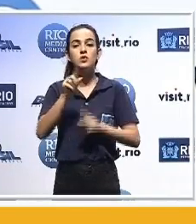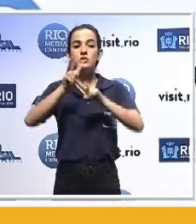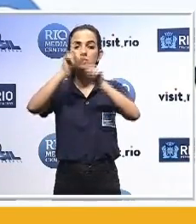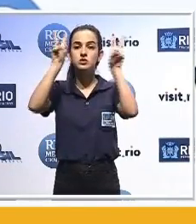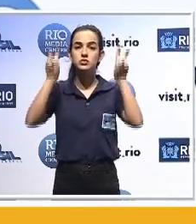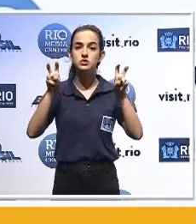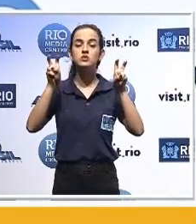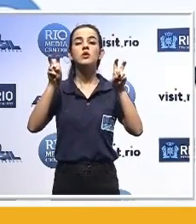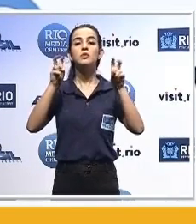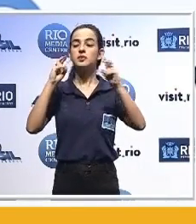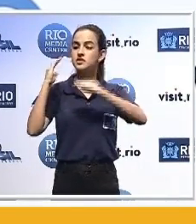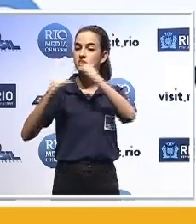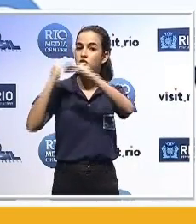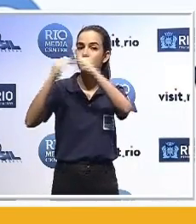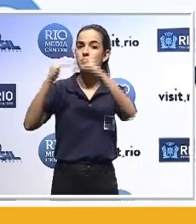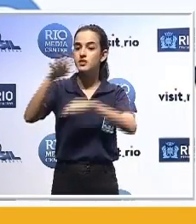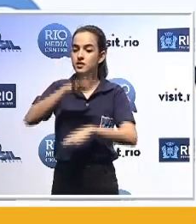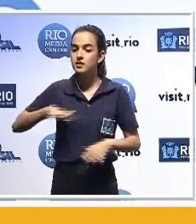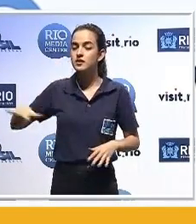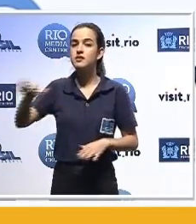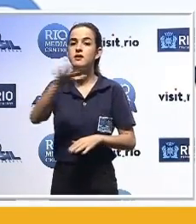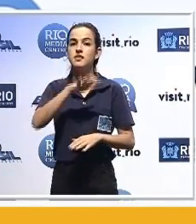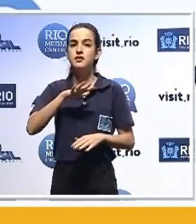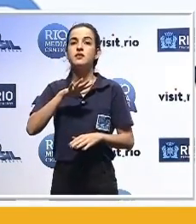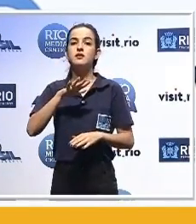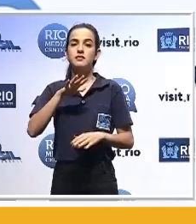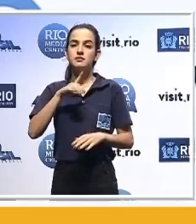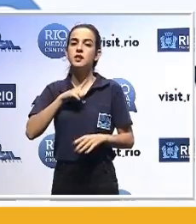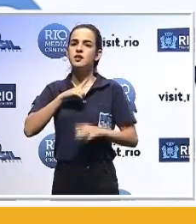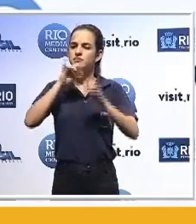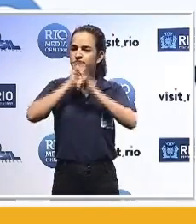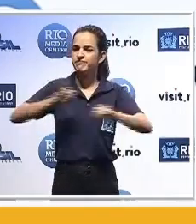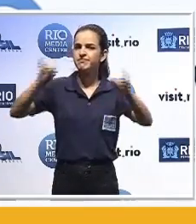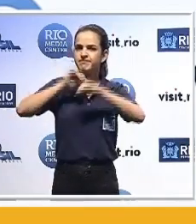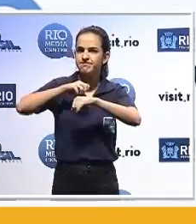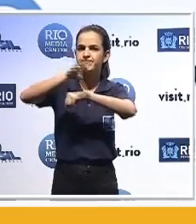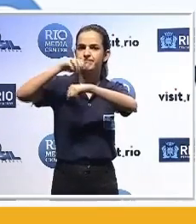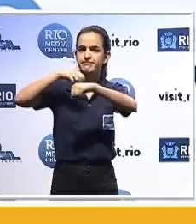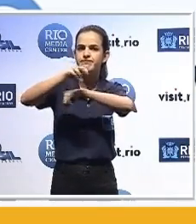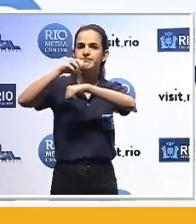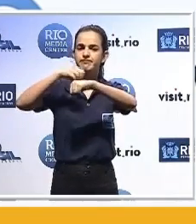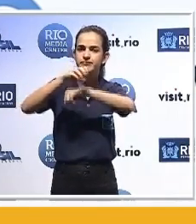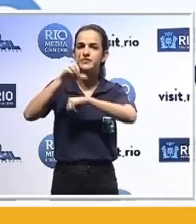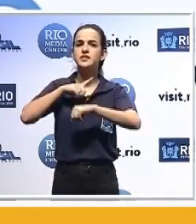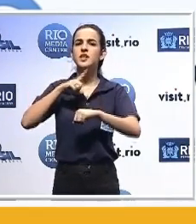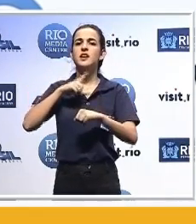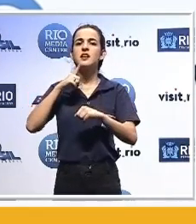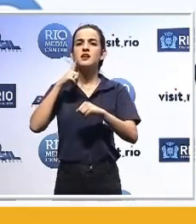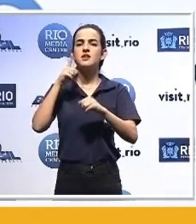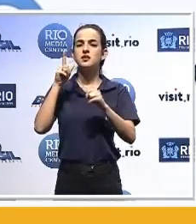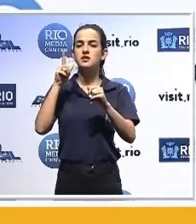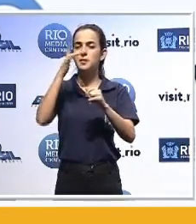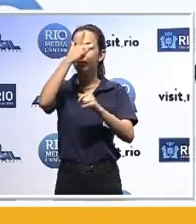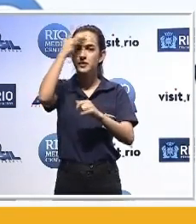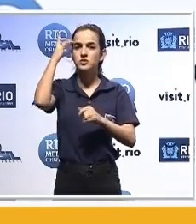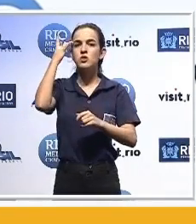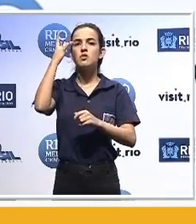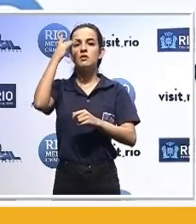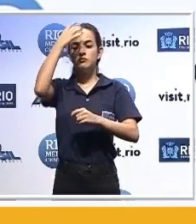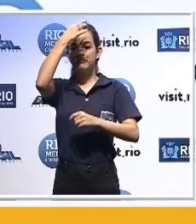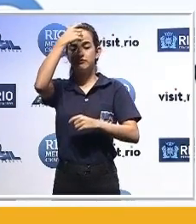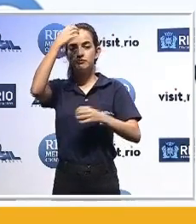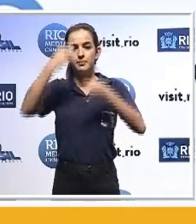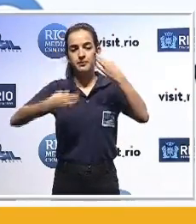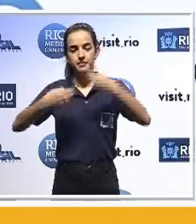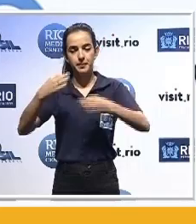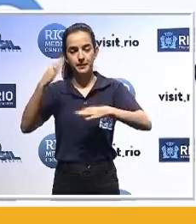ao desenvolvimento desse mercado. E nós temos divulgado isso, nós temos trazido jornalistas especializados para